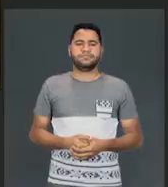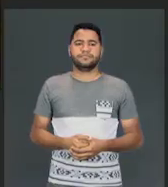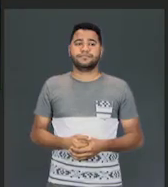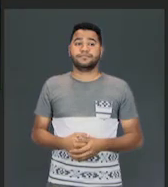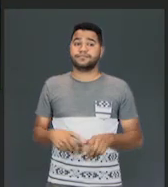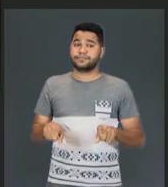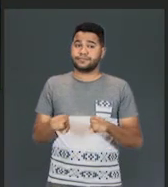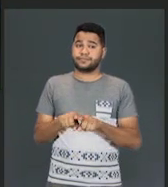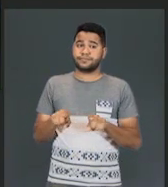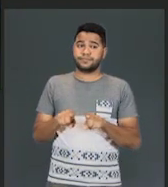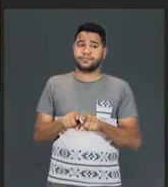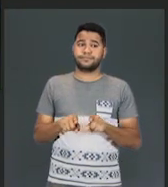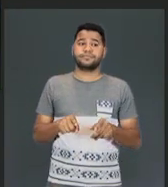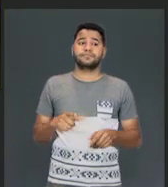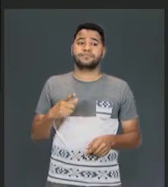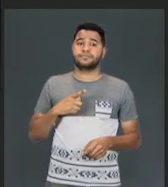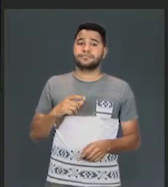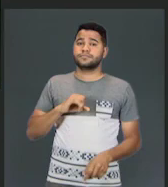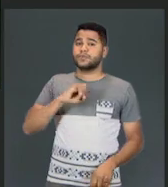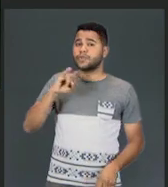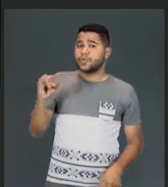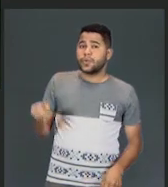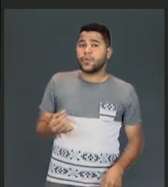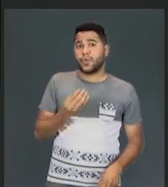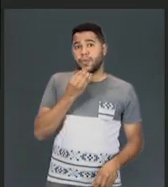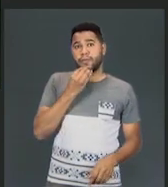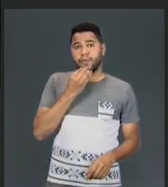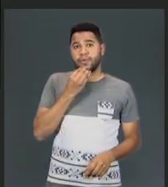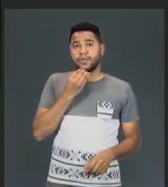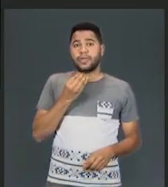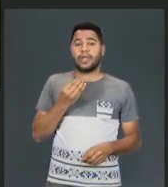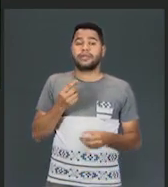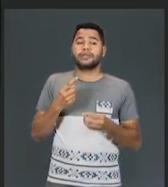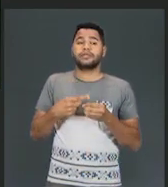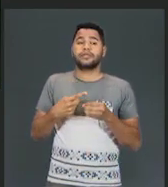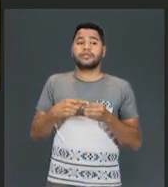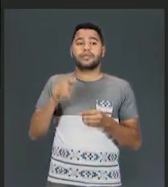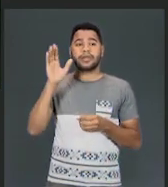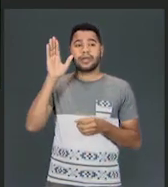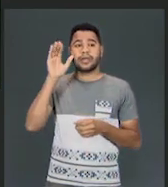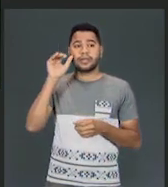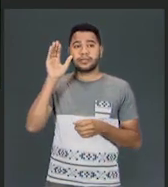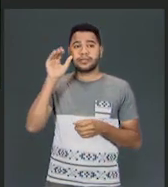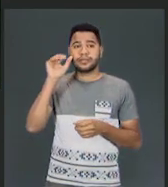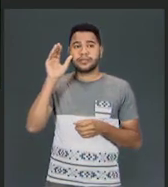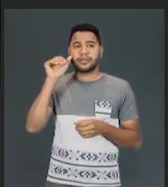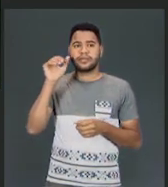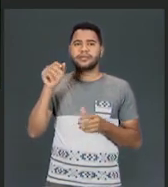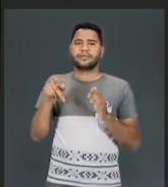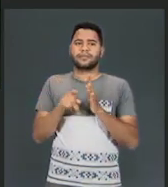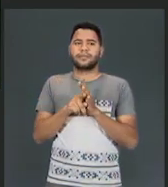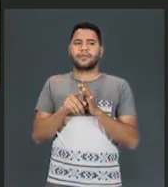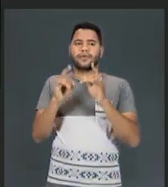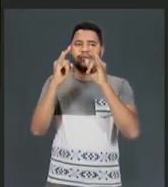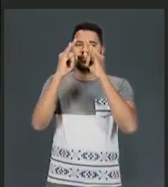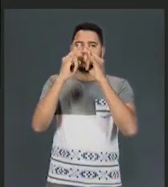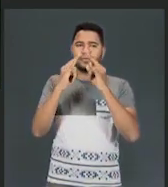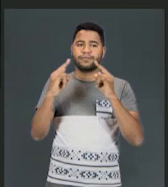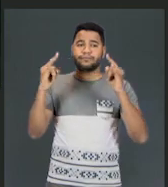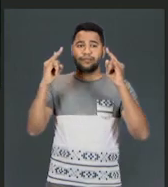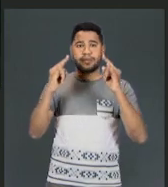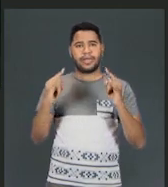é nós também é temos oportunidade quando estamos na cidade e as esfiha mais espetáculos né